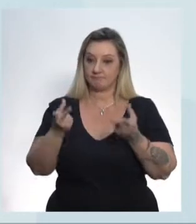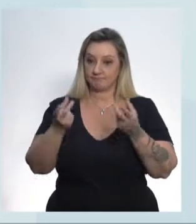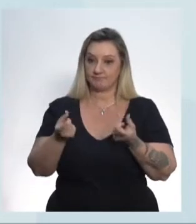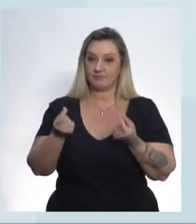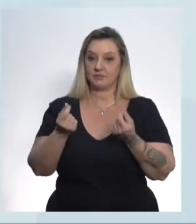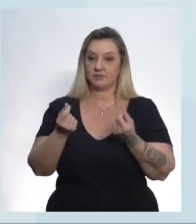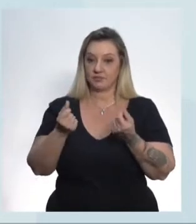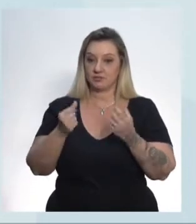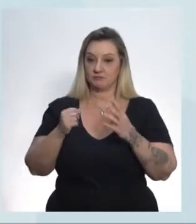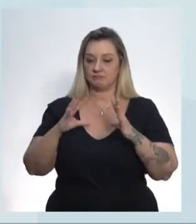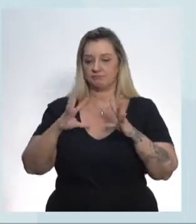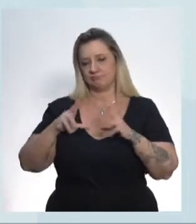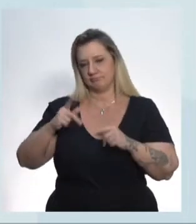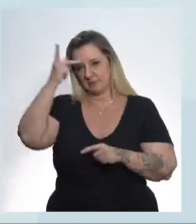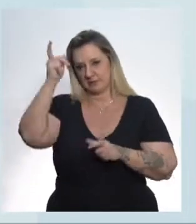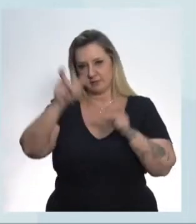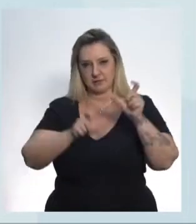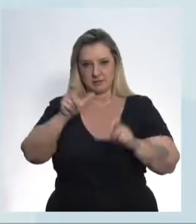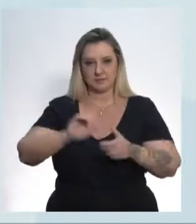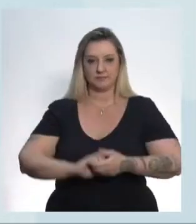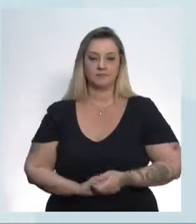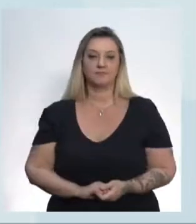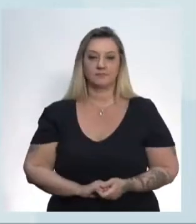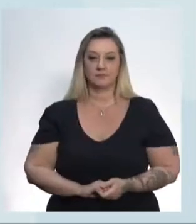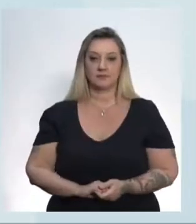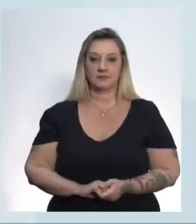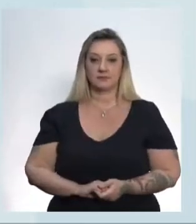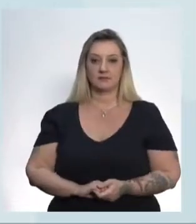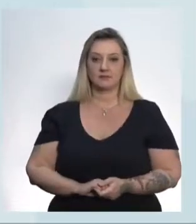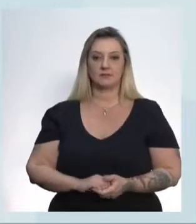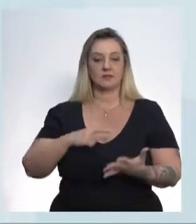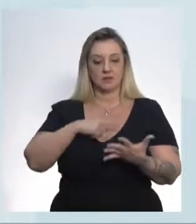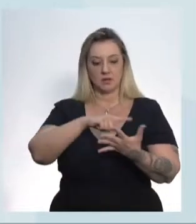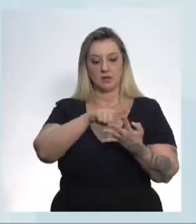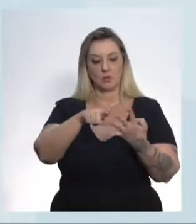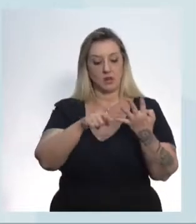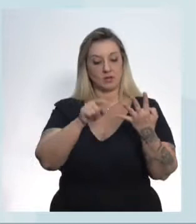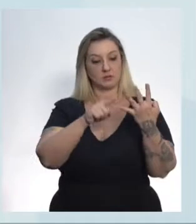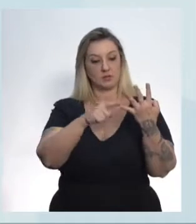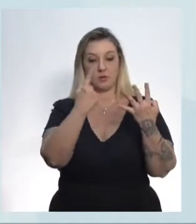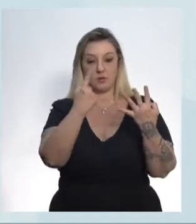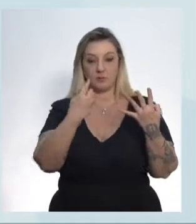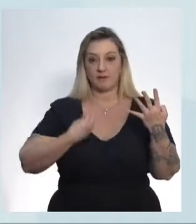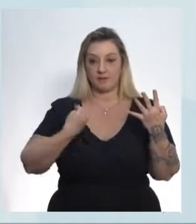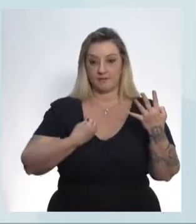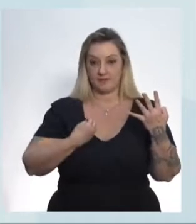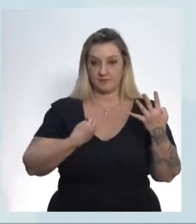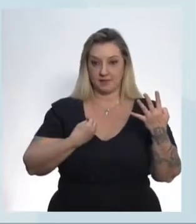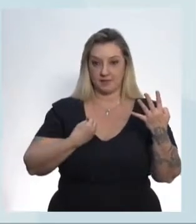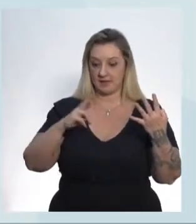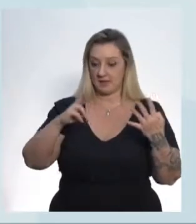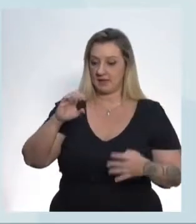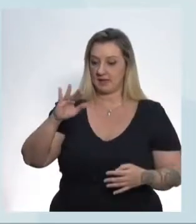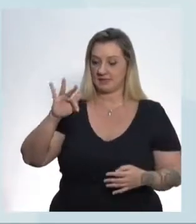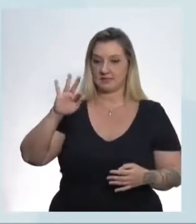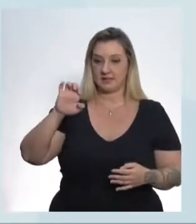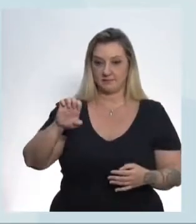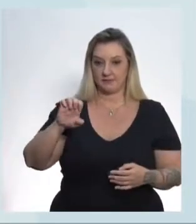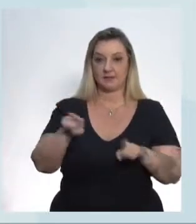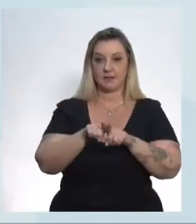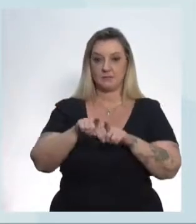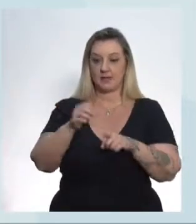comunidades. 1 em 4 espécies marinhas vive nos recifes, incluindo 65% dos